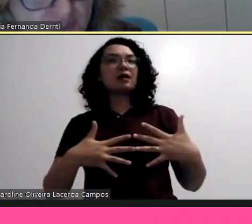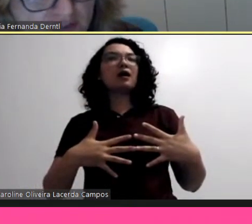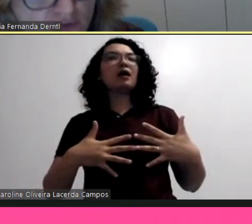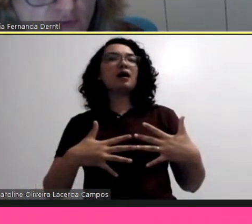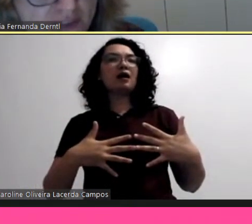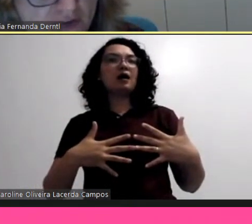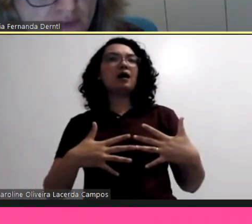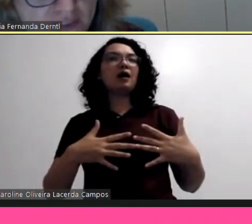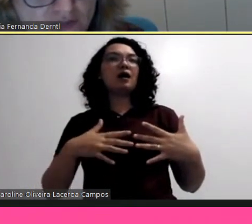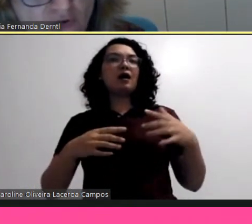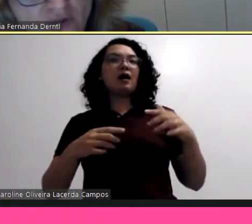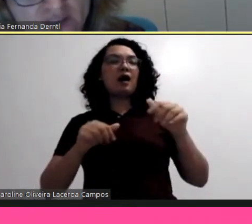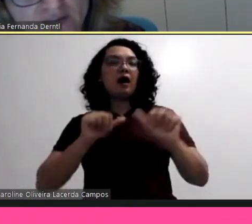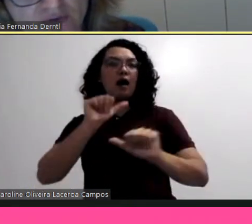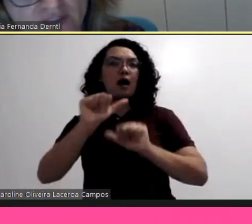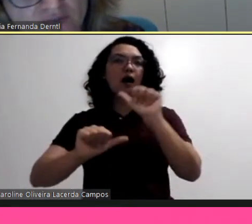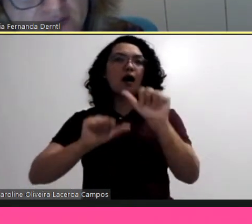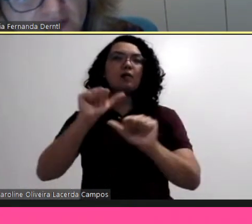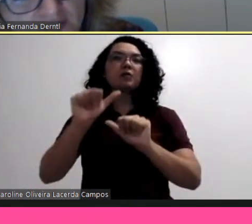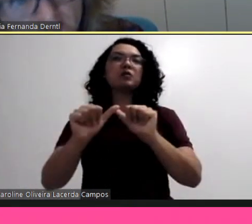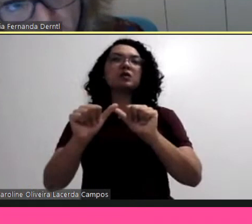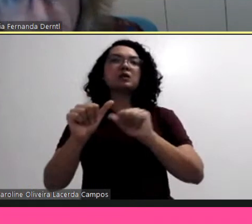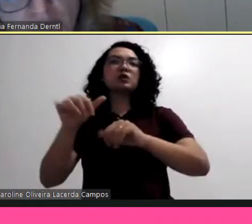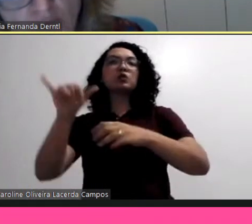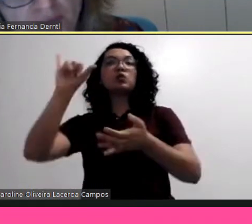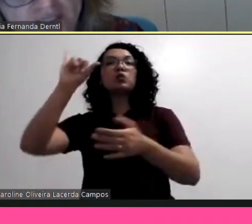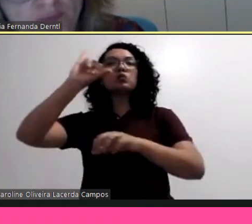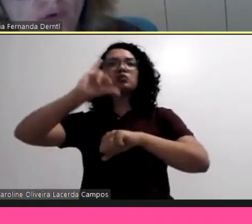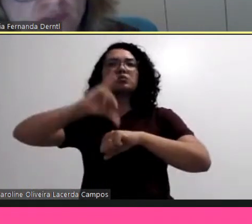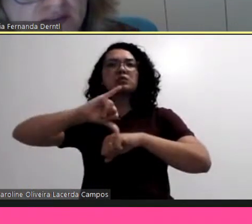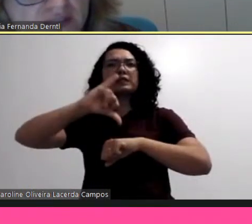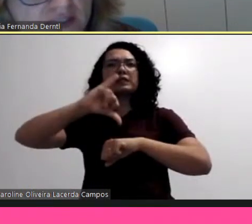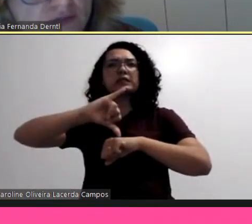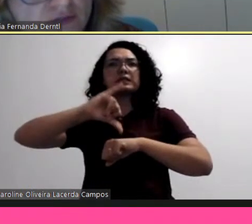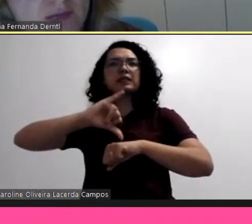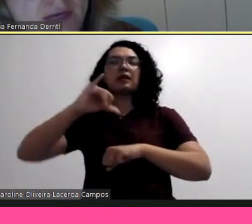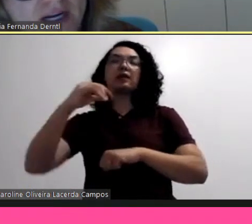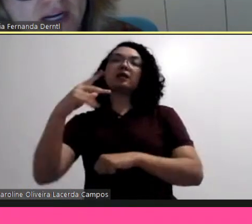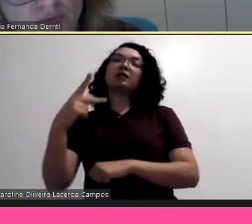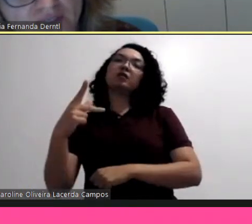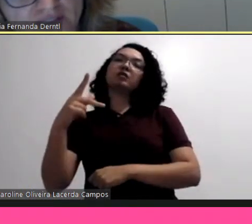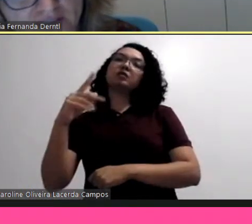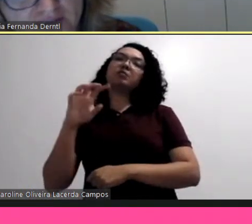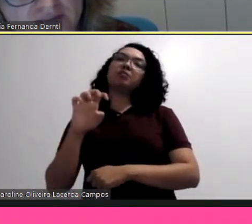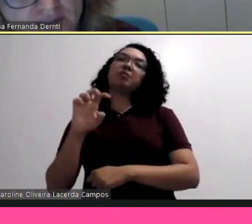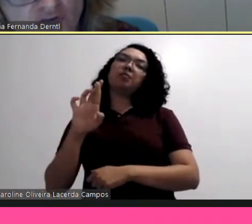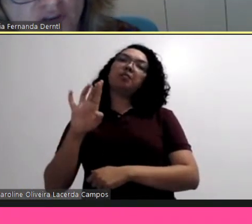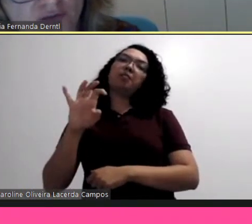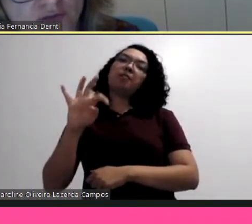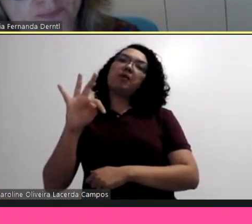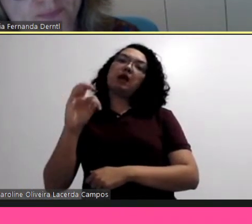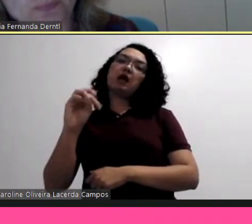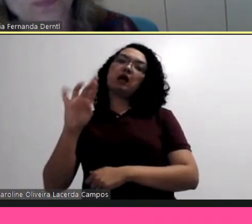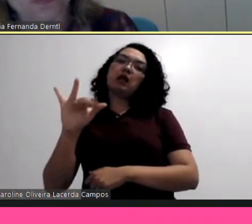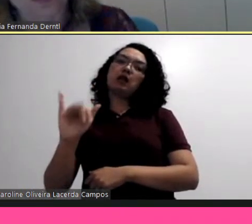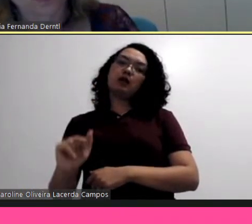do centro de Pretória, que eu sei que eu acompanhei um pouco desse lindo trabalho nesse